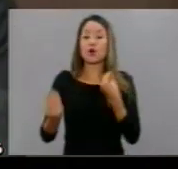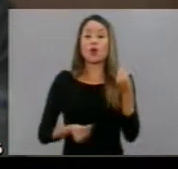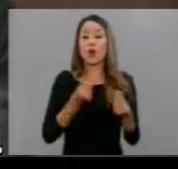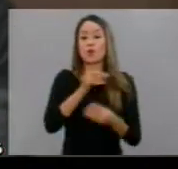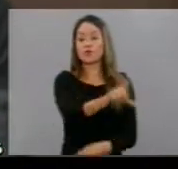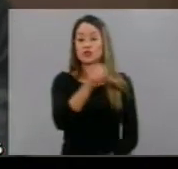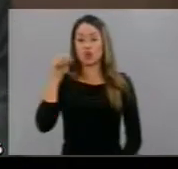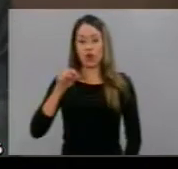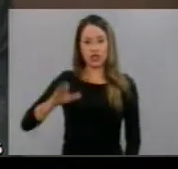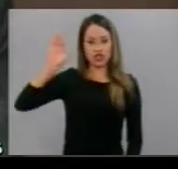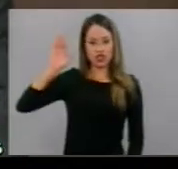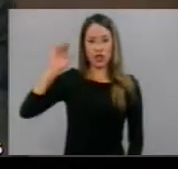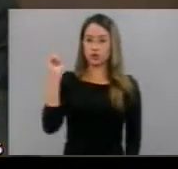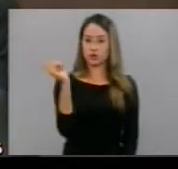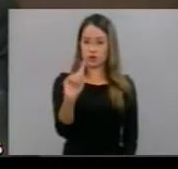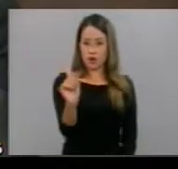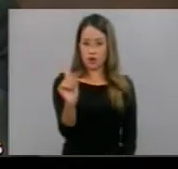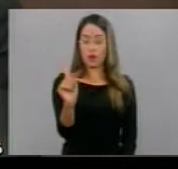Para que assim,